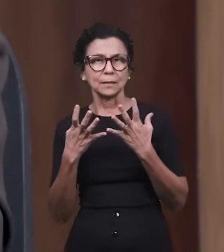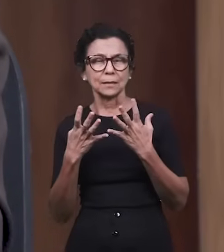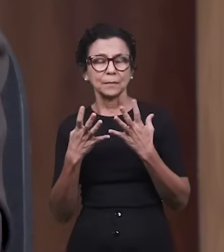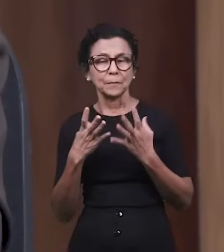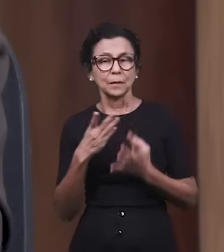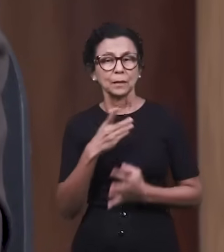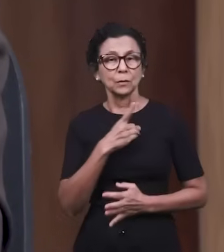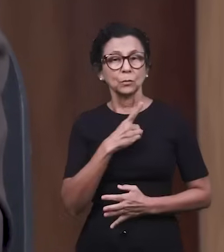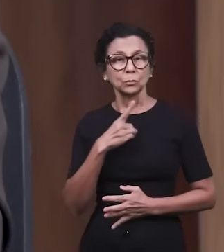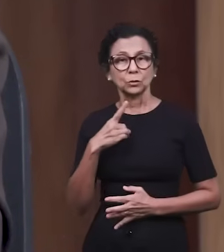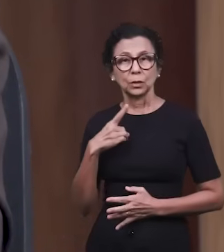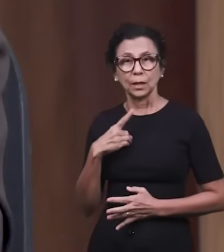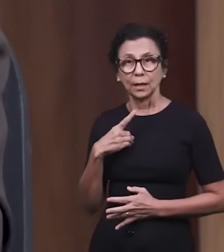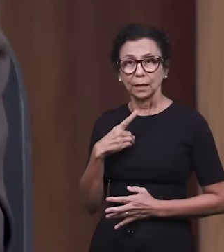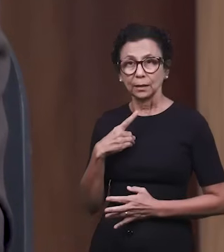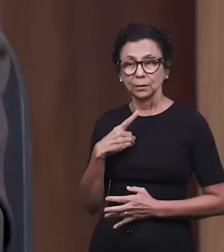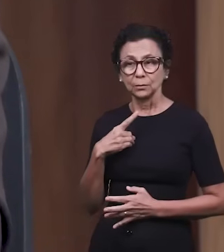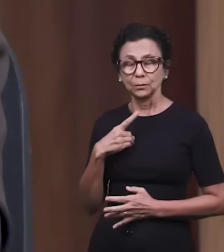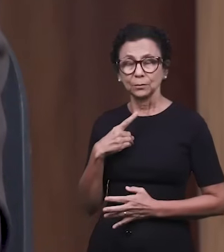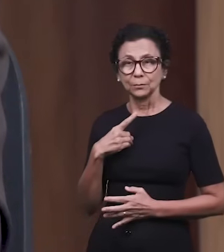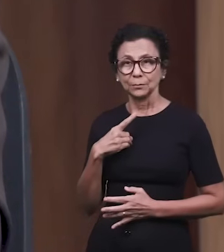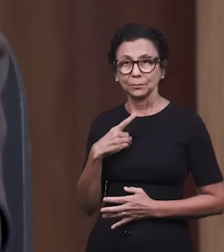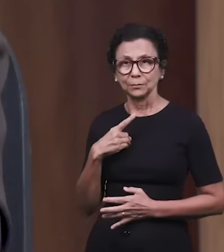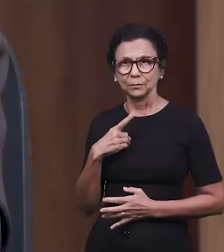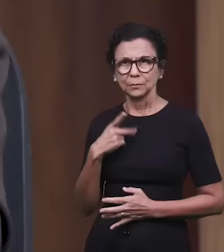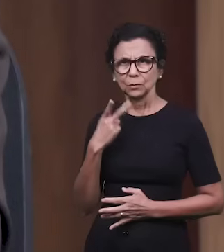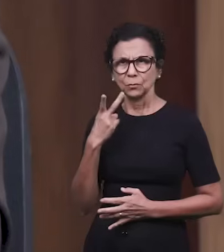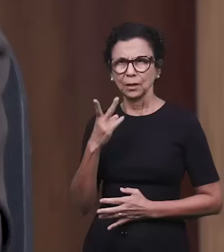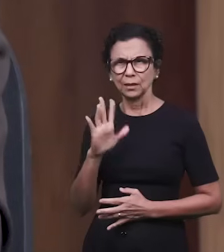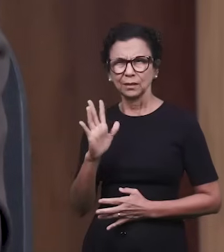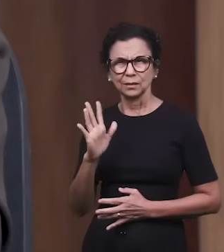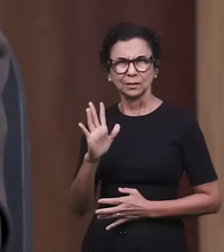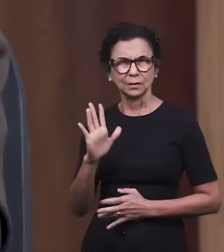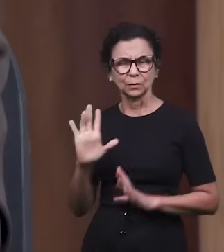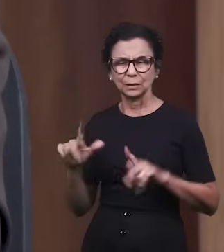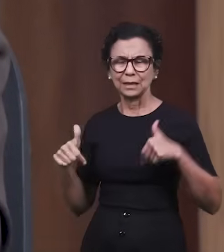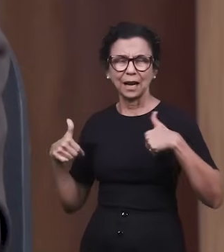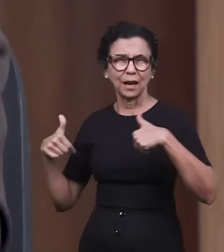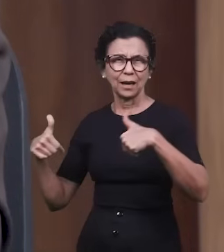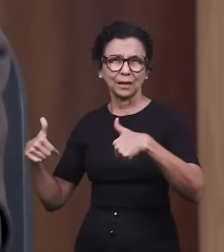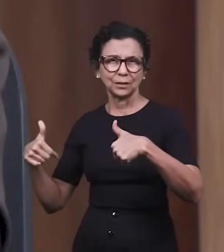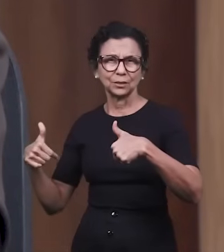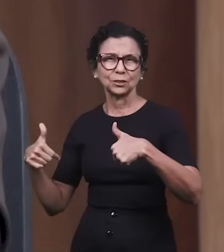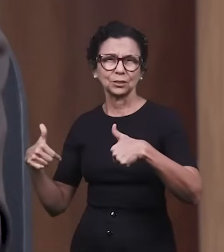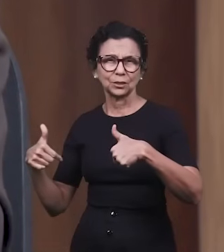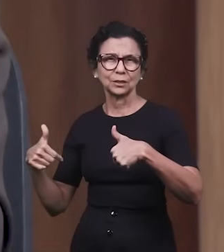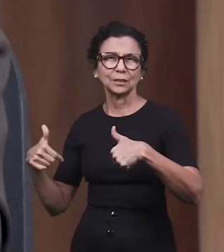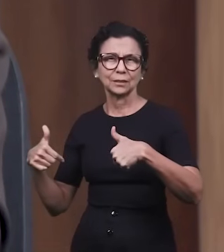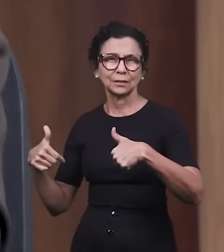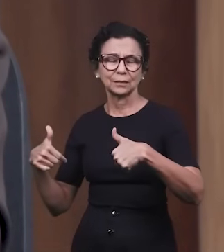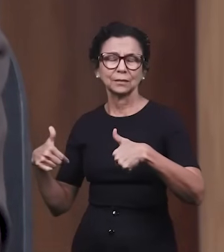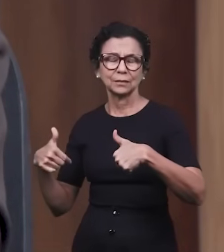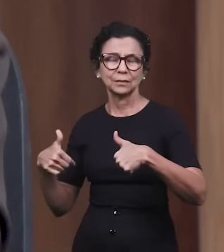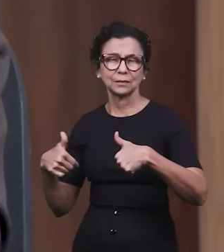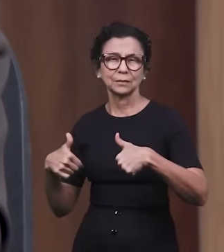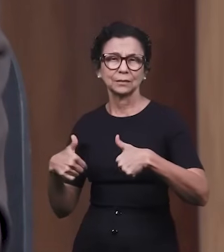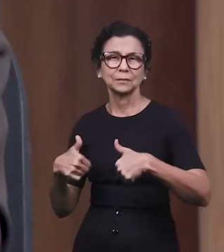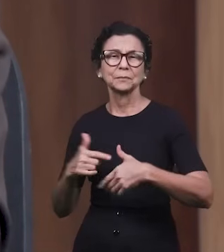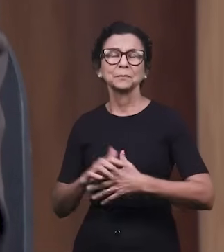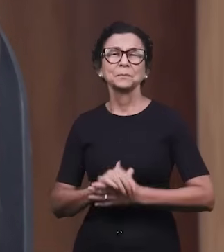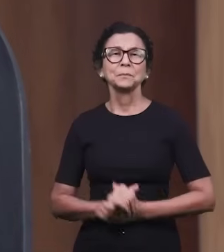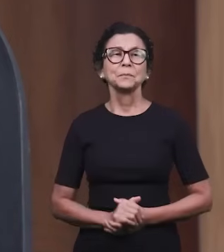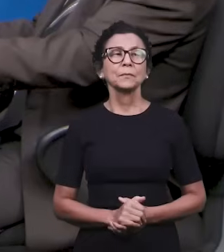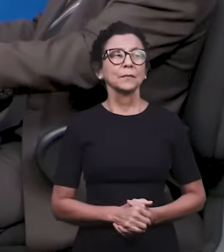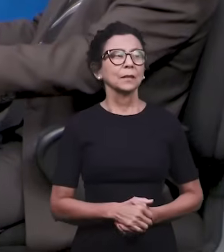em função daquilo que faz de coração. Então é um trabalho realmente de coração. Eu tenho lembrança, Luiz